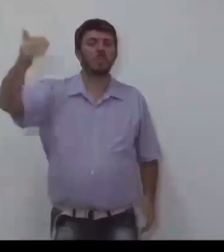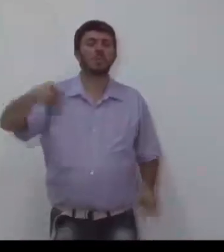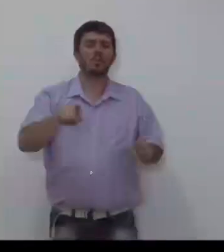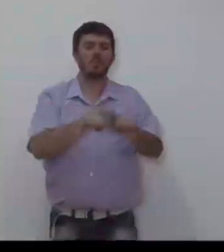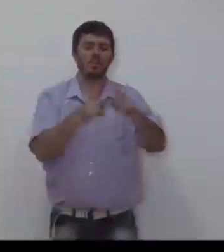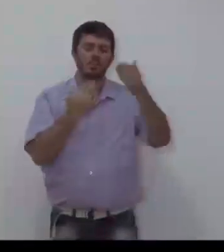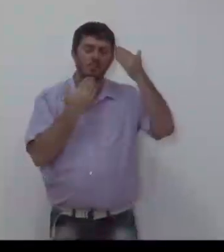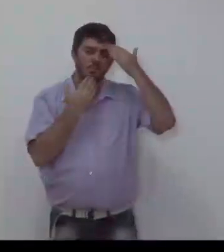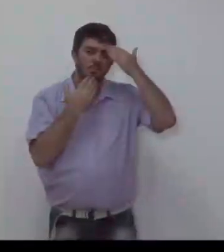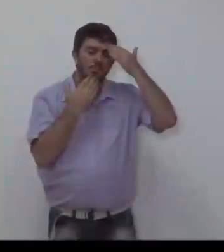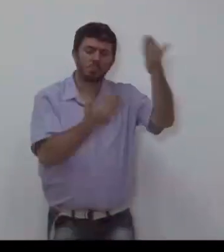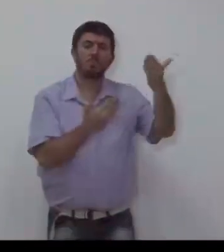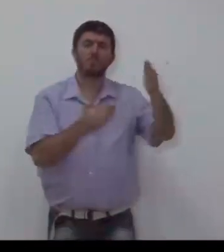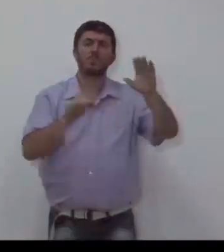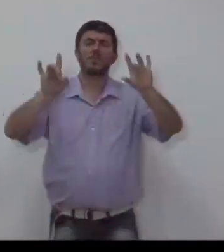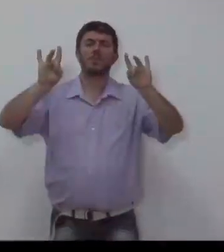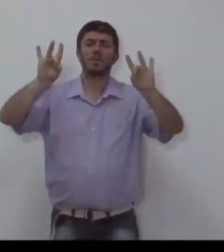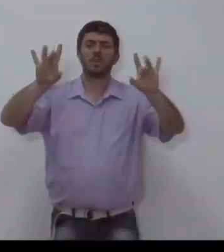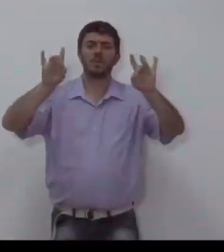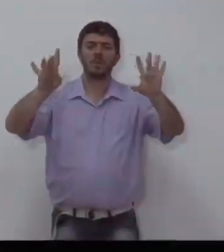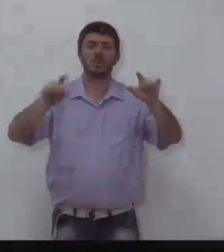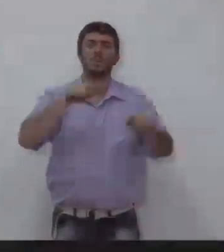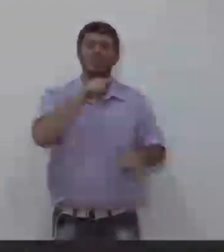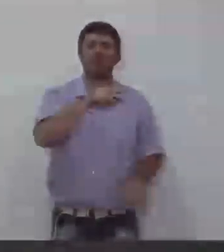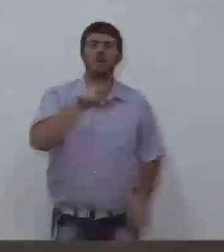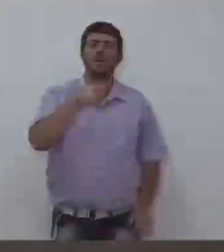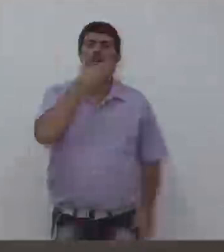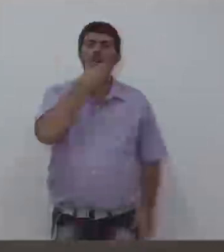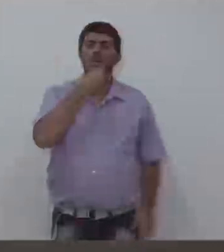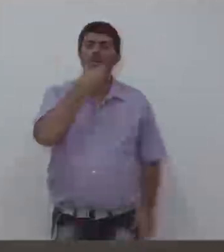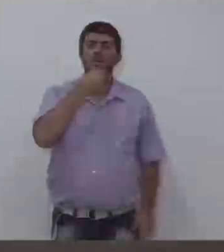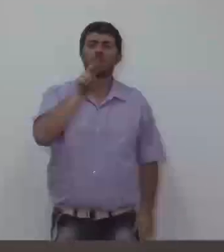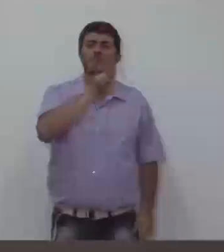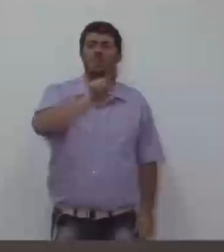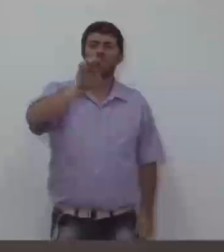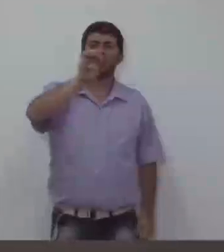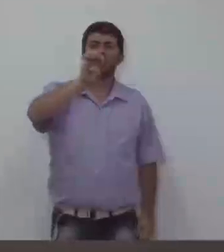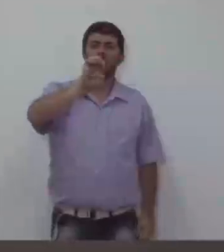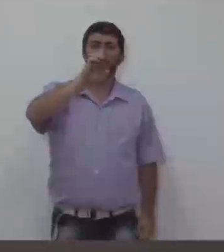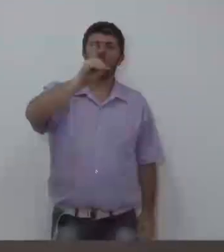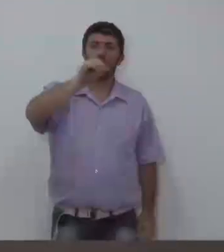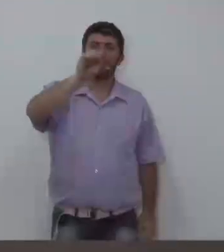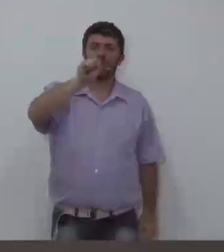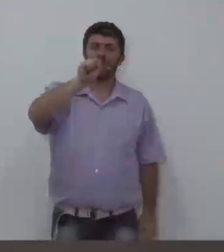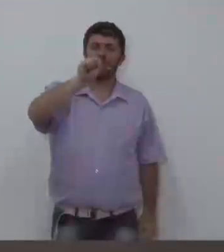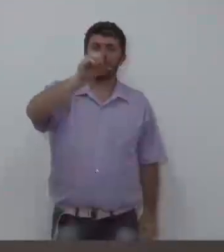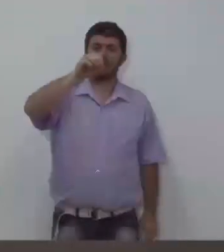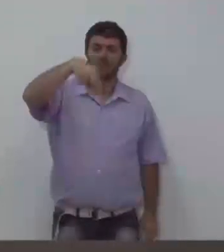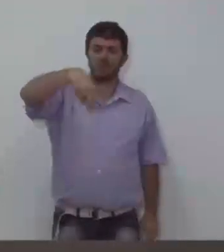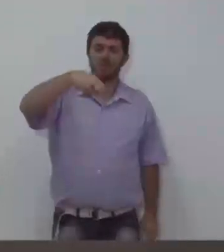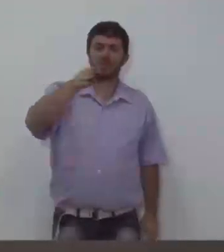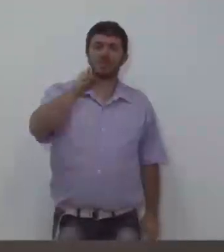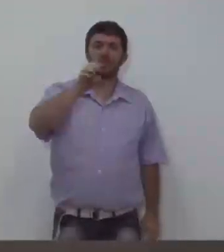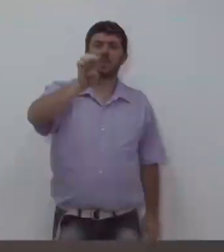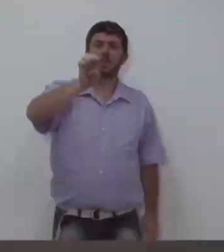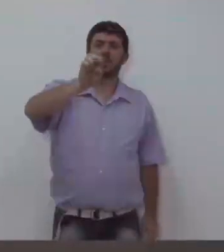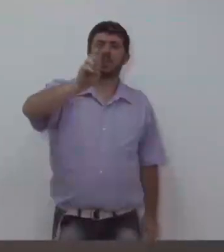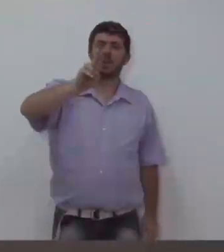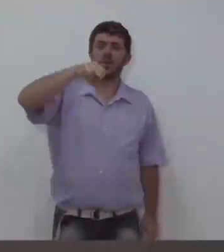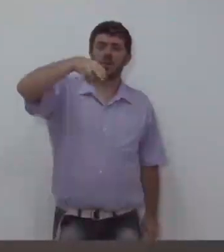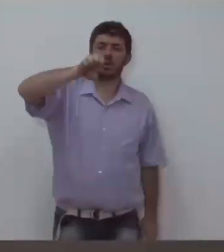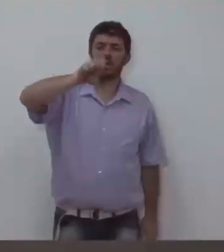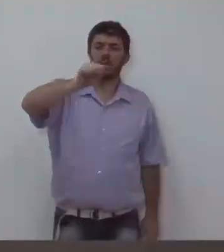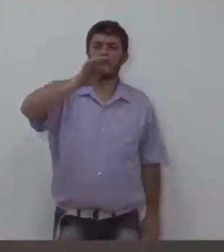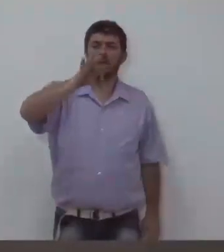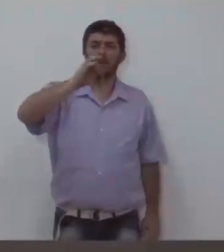de maneira especial ao Edson Ernesto Ulig, que foi ele assim que de última hora conseguiu